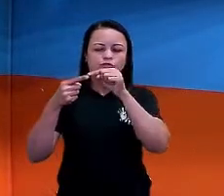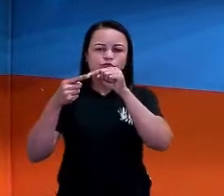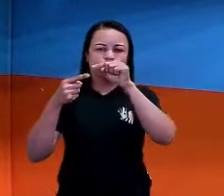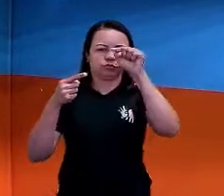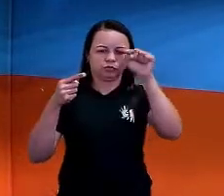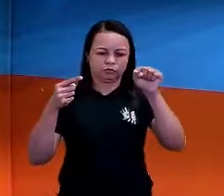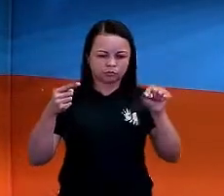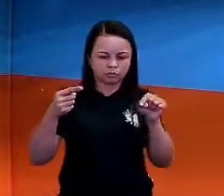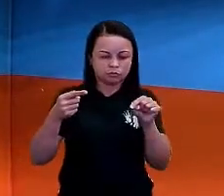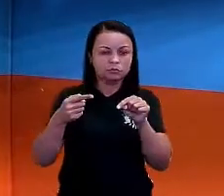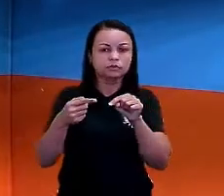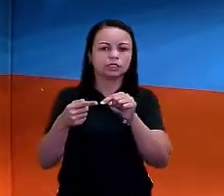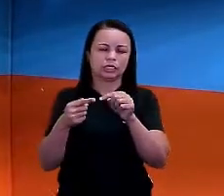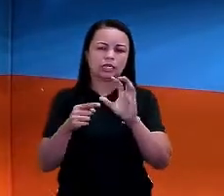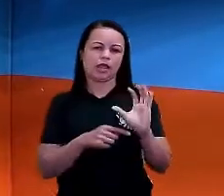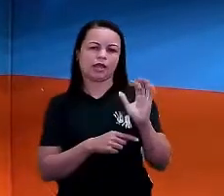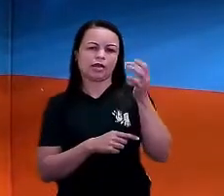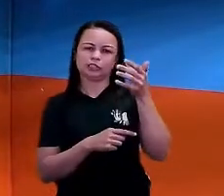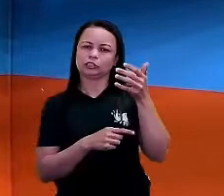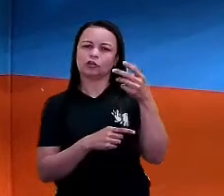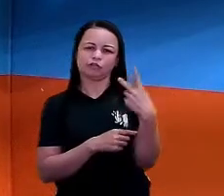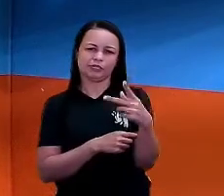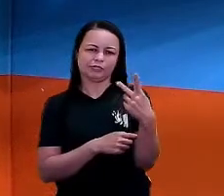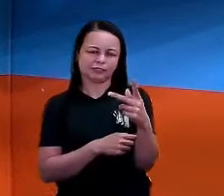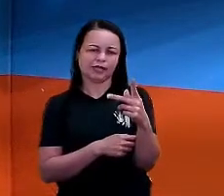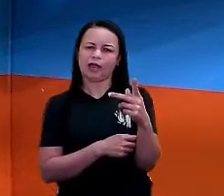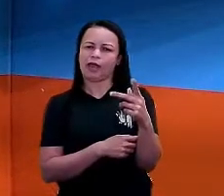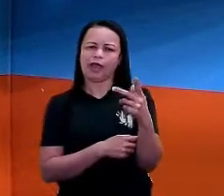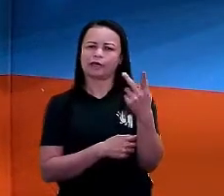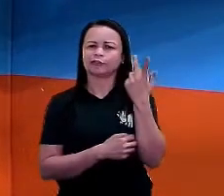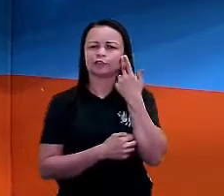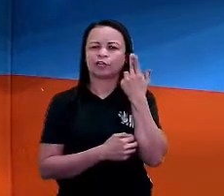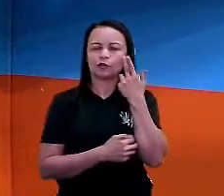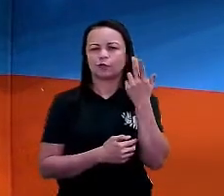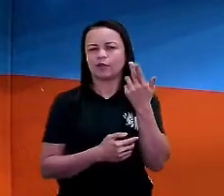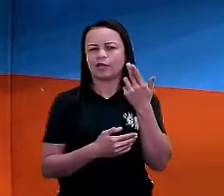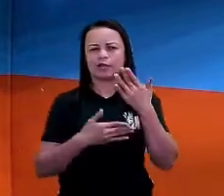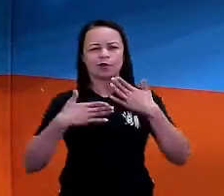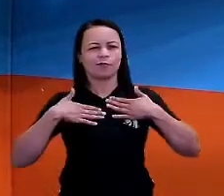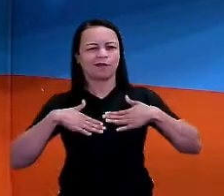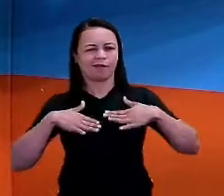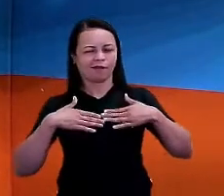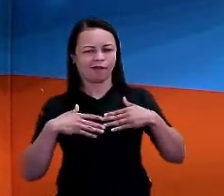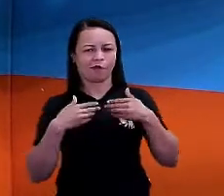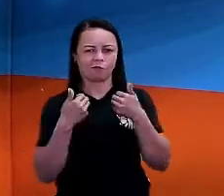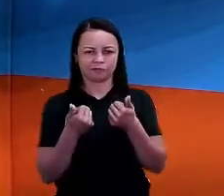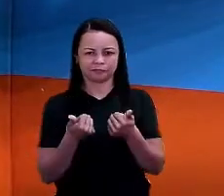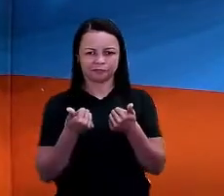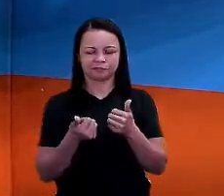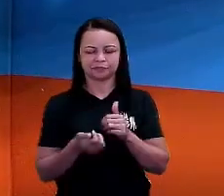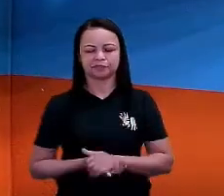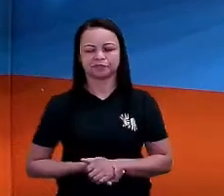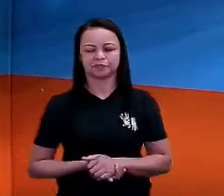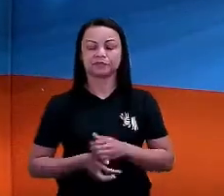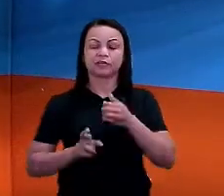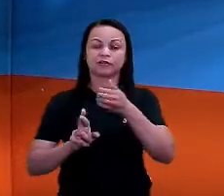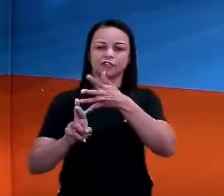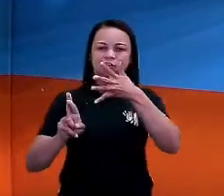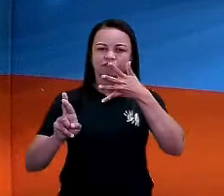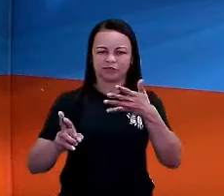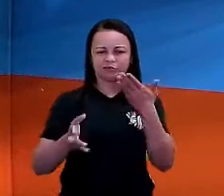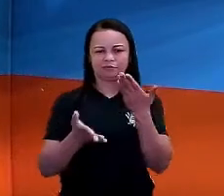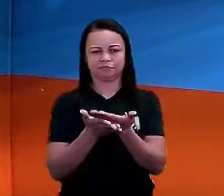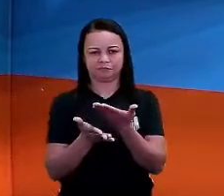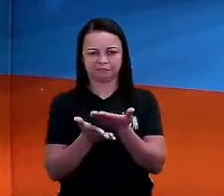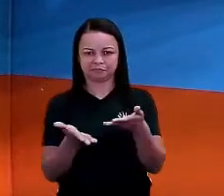lados de cada um, resolve sair tranquilinho, sem problema, sem aperreio. Beleza? Então, as referências da aula